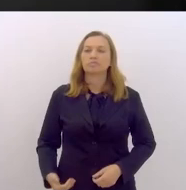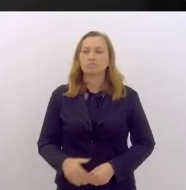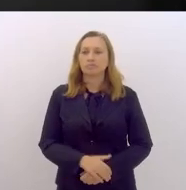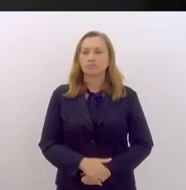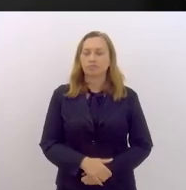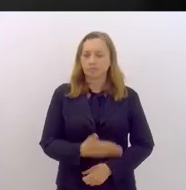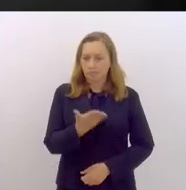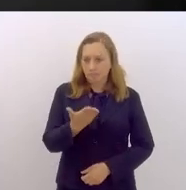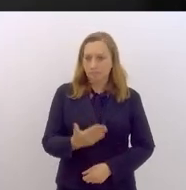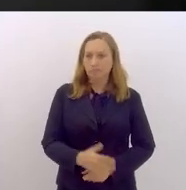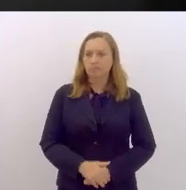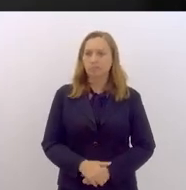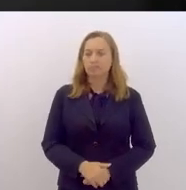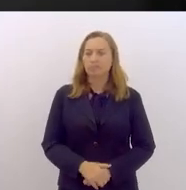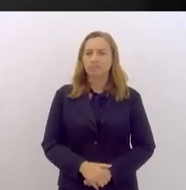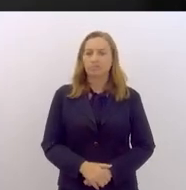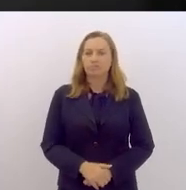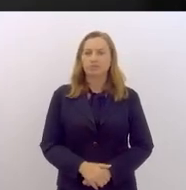Augusto, por favor.